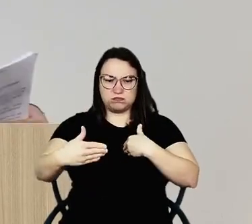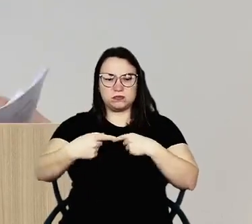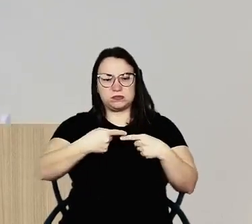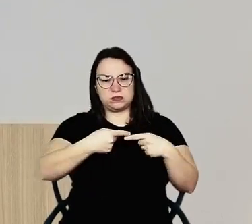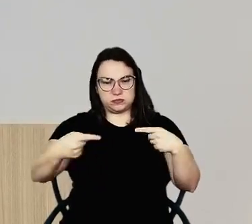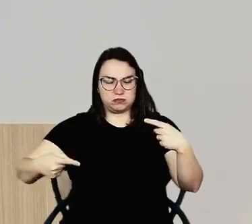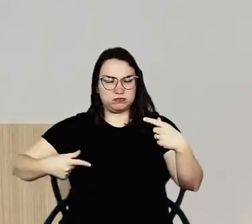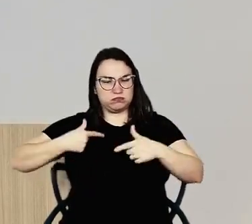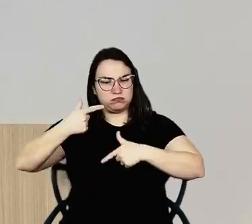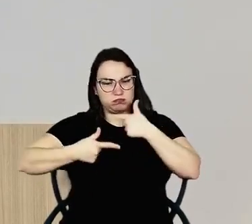e até segunda-feira que vem m